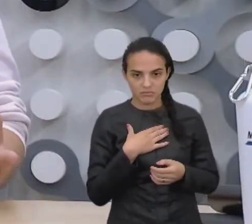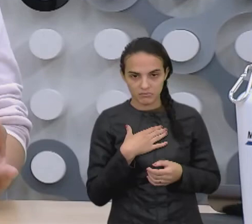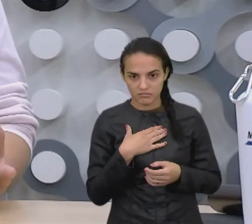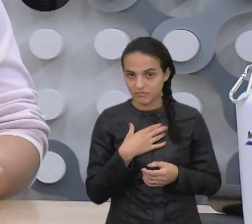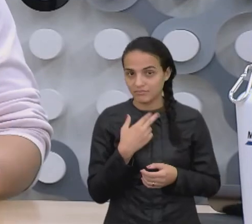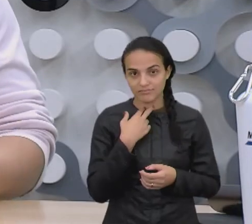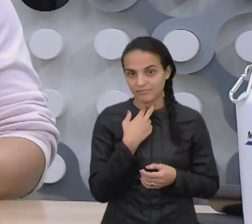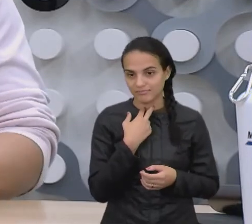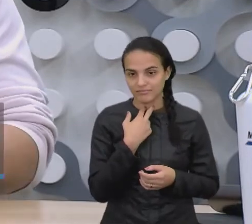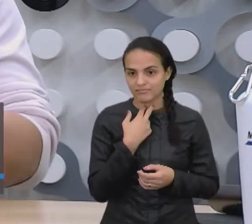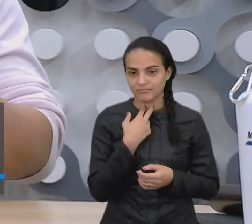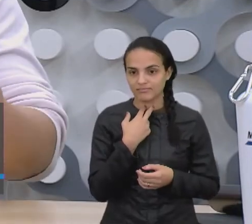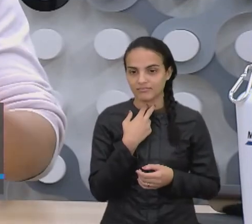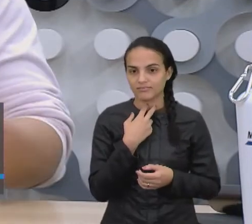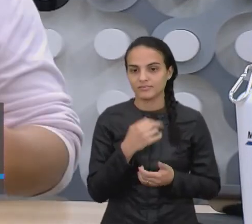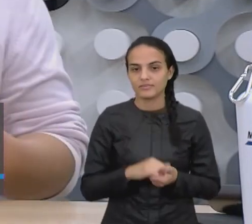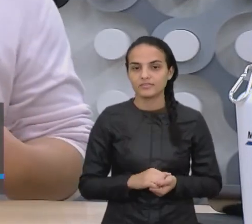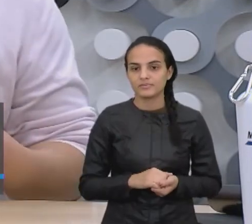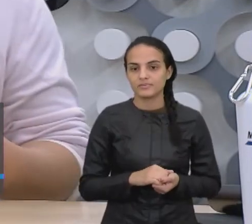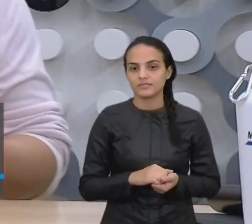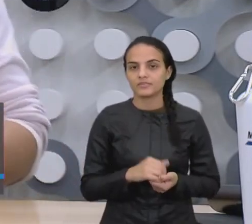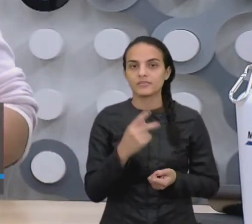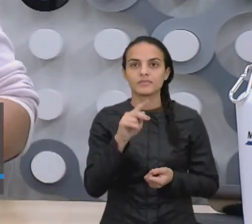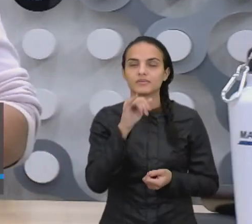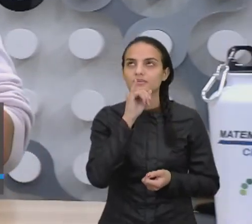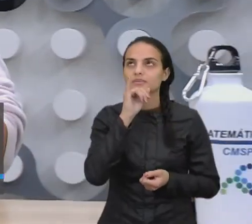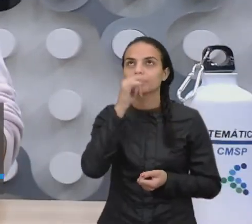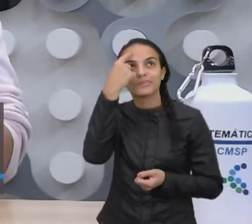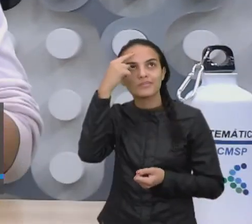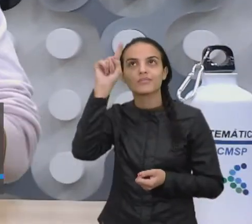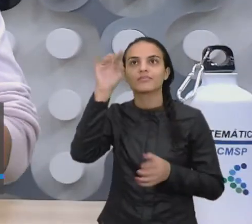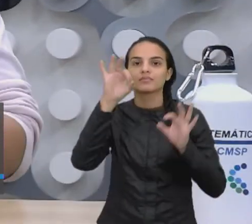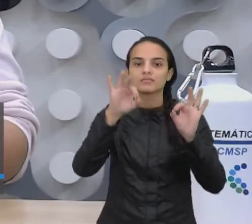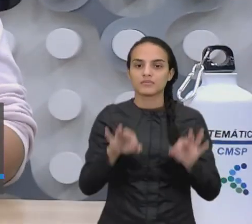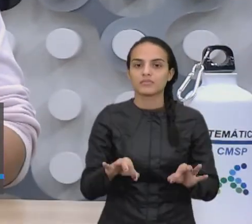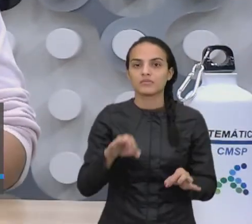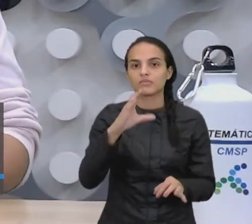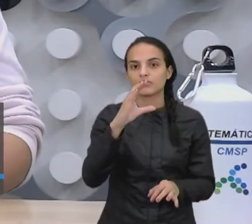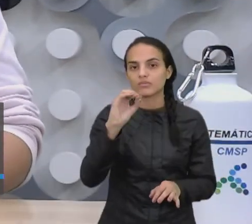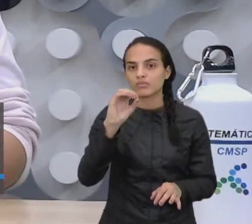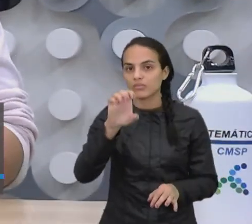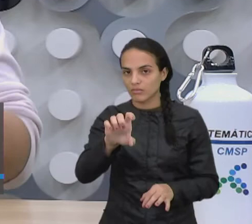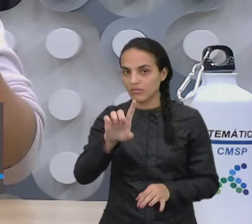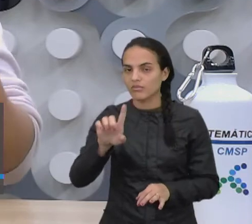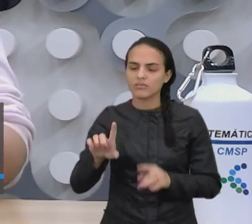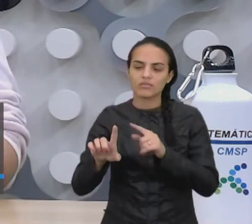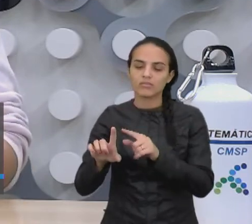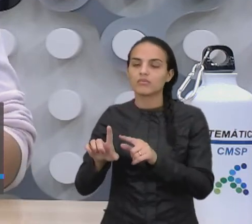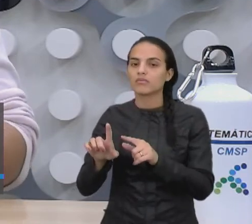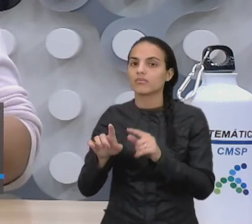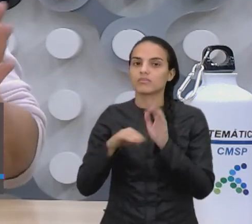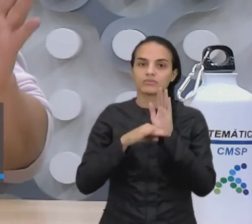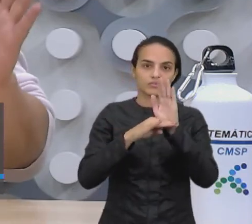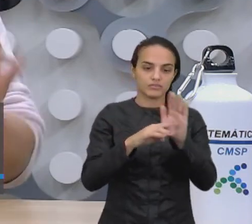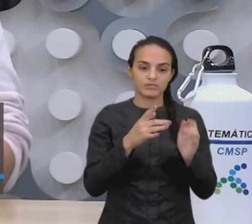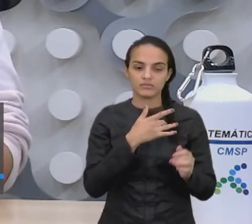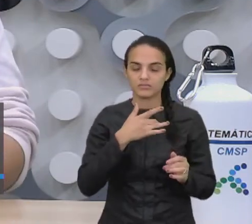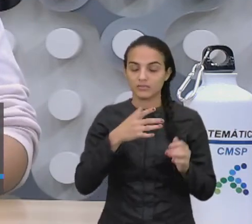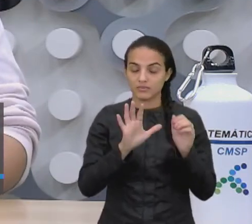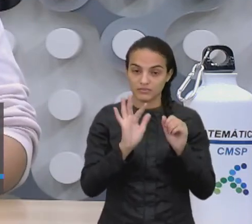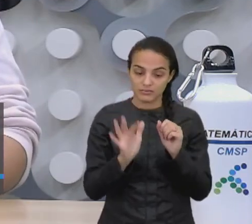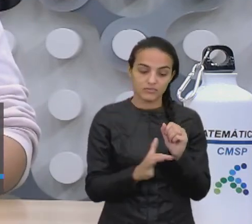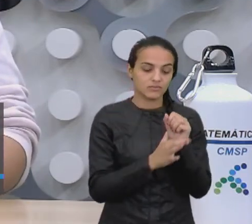Não. Tá? Por mais que você tenha uma brilhante ideia, esse COI veio para garantir a segurança, tá?